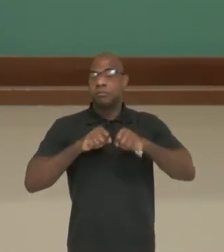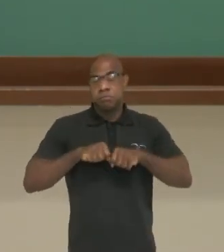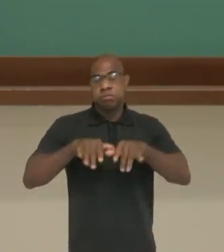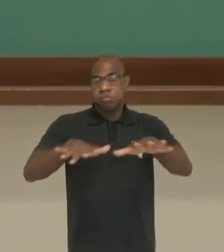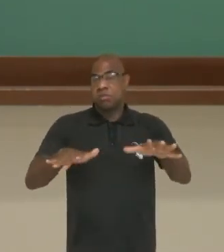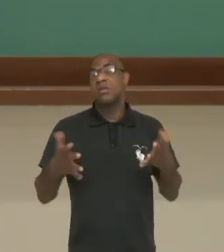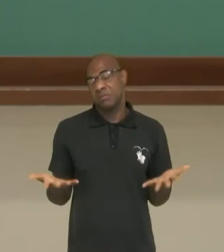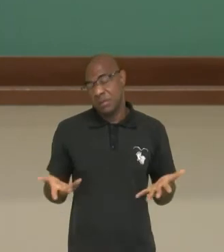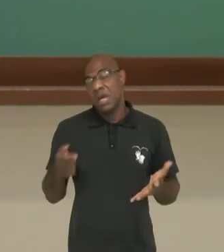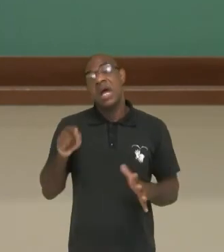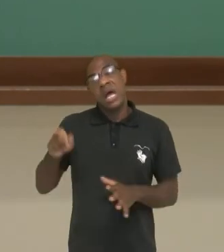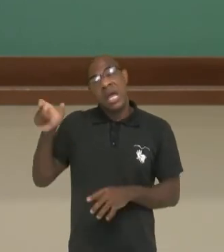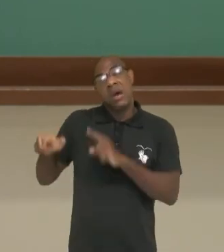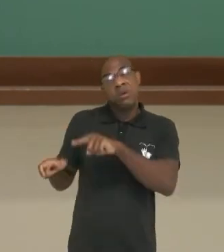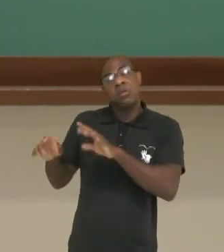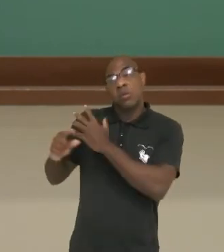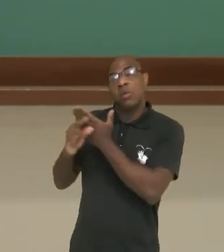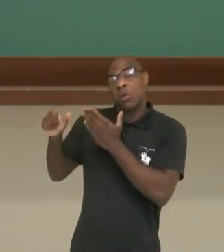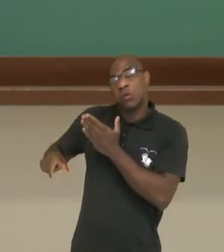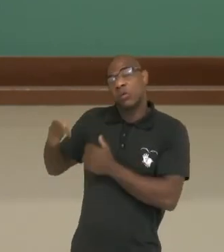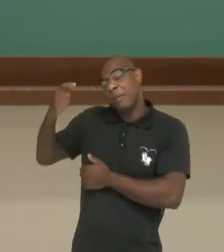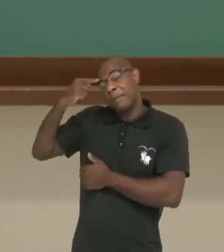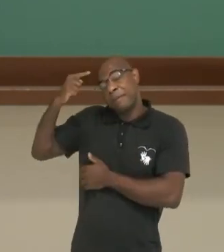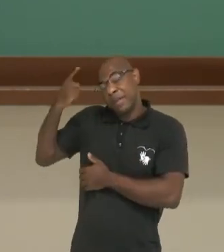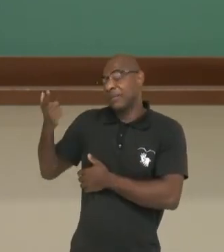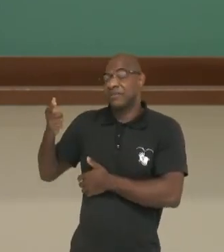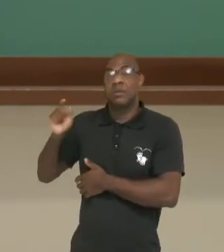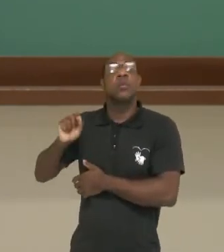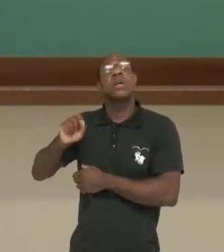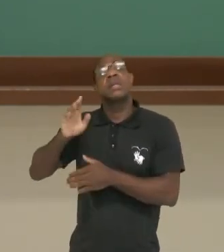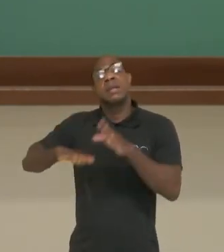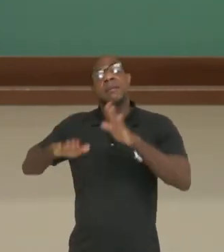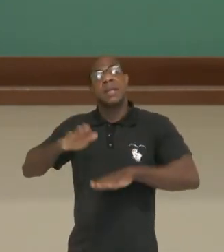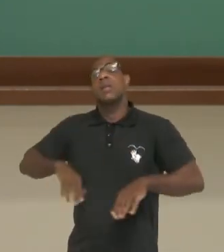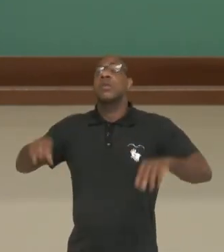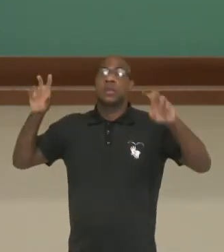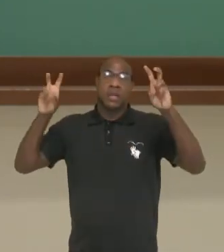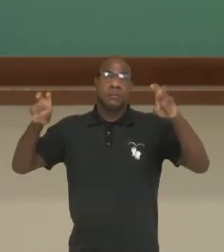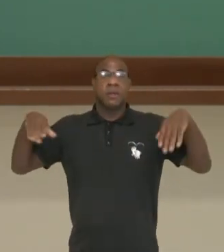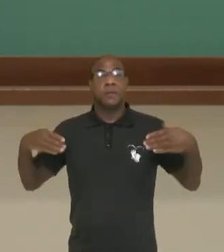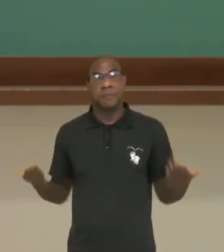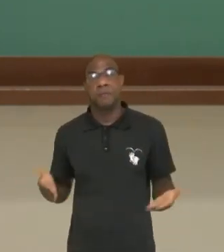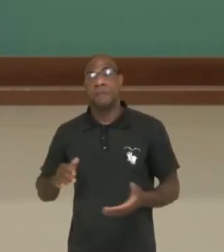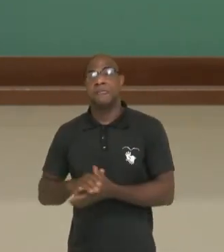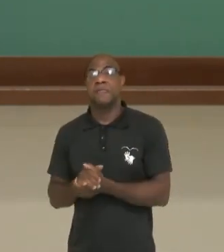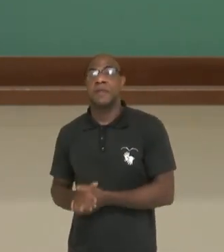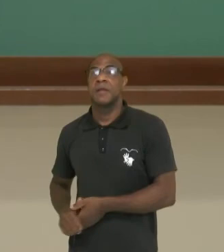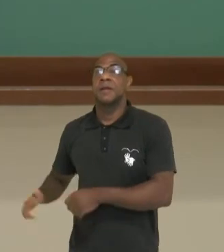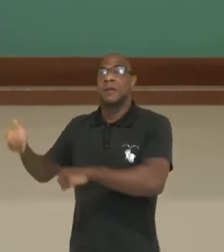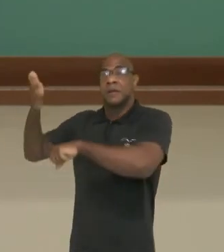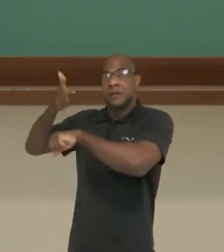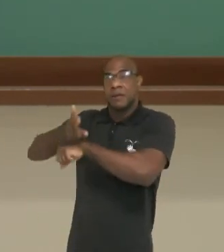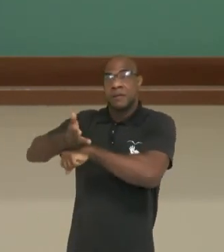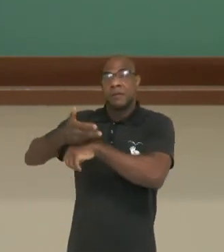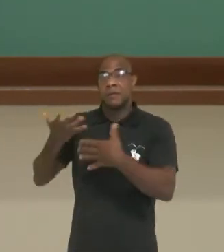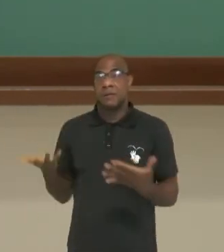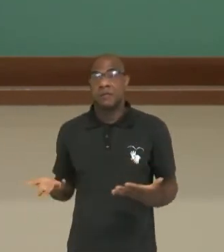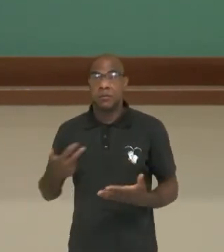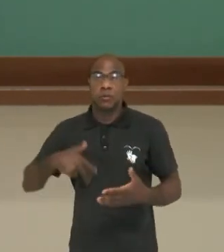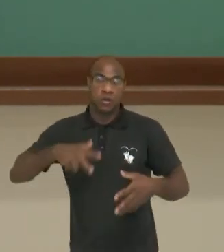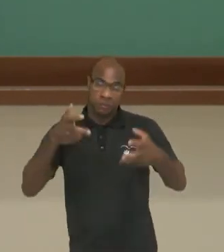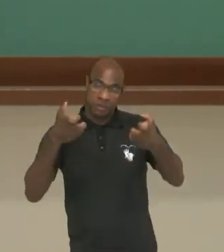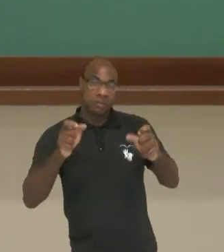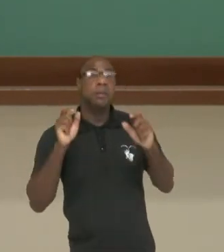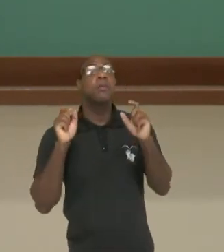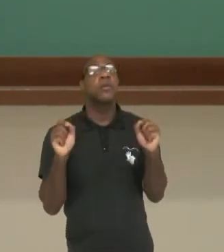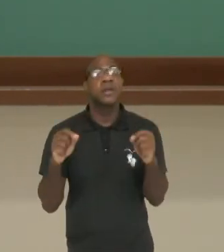ali o que ele pensa de fato a respeito de determinado tema. Então, a gente percebe